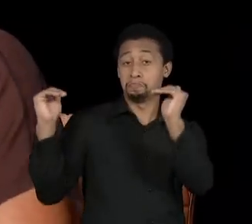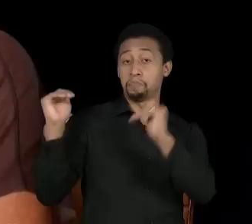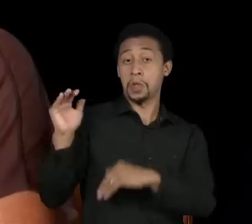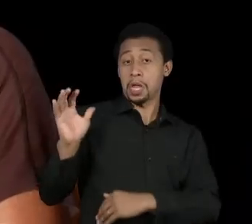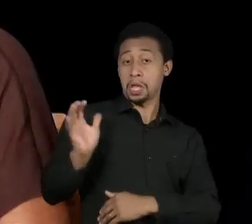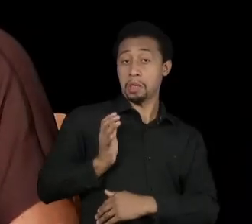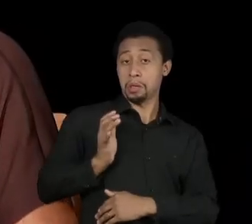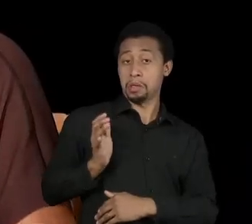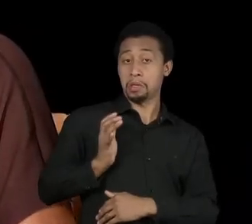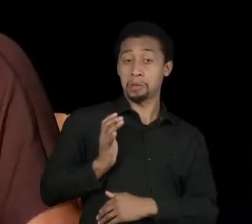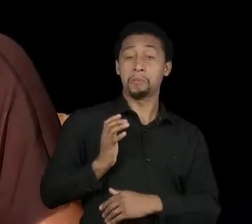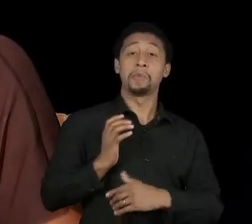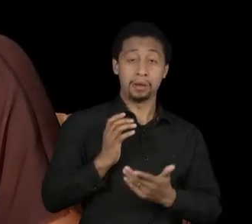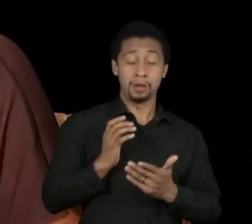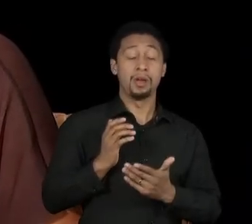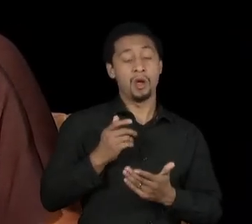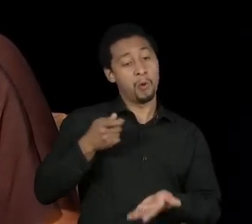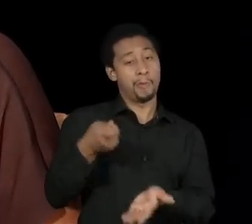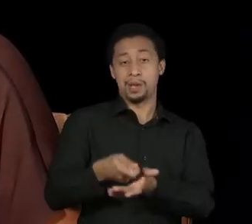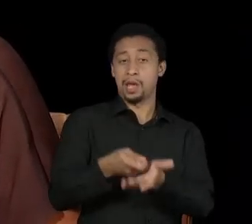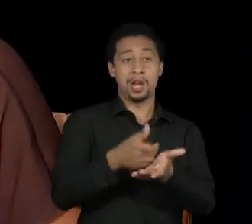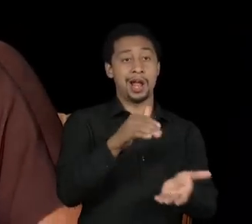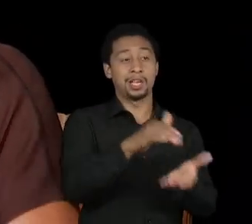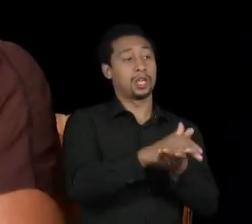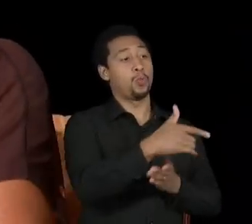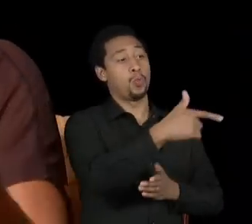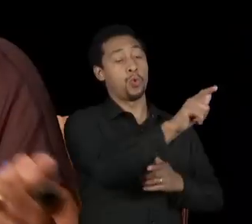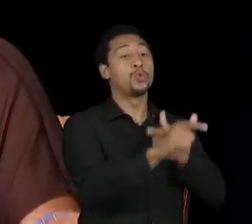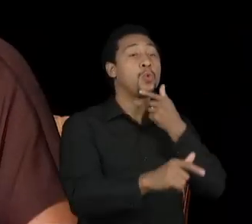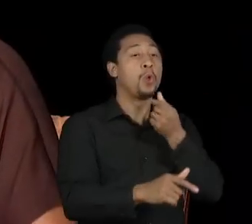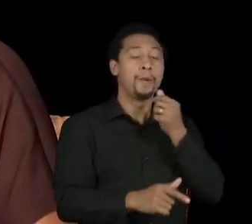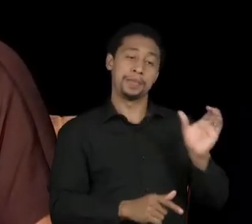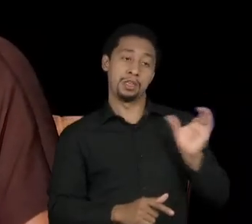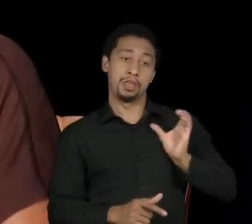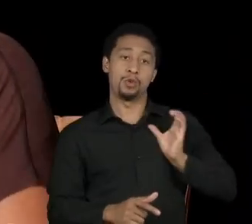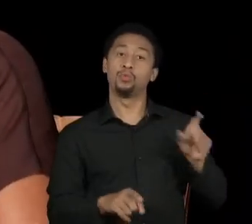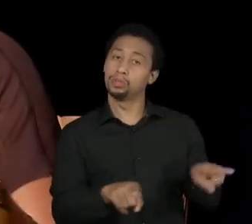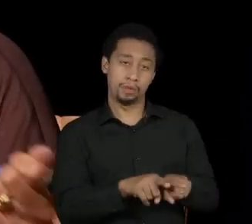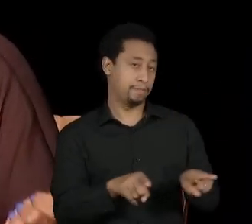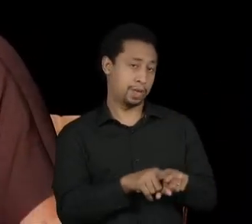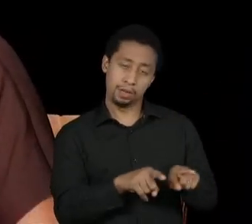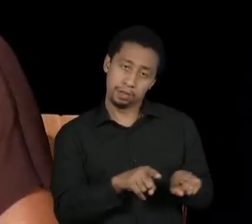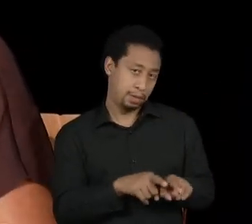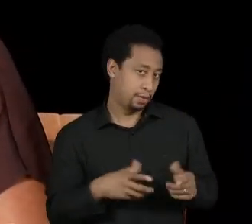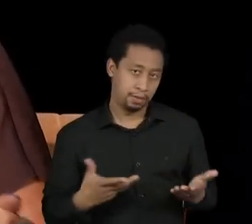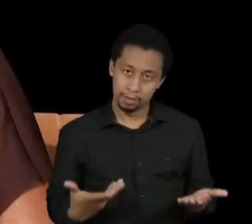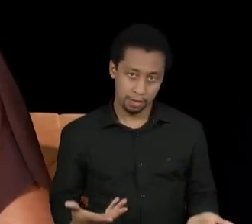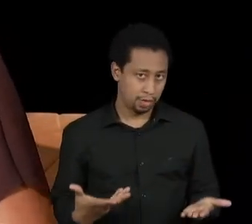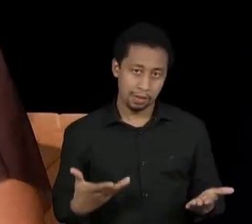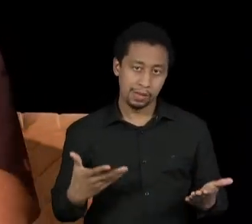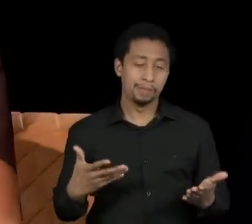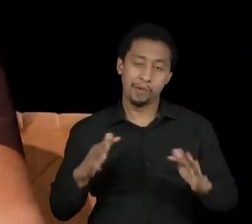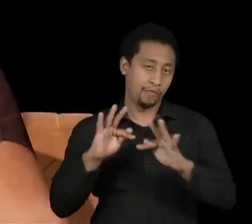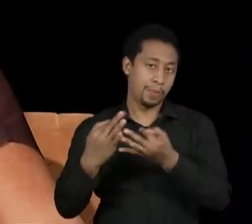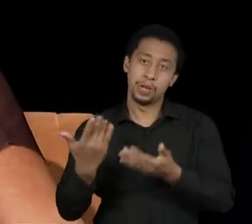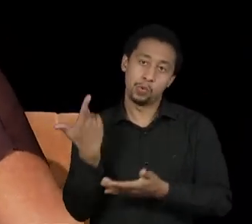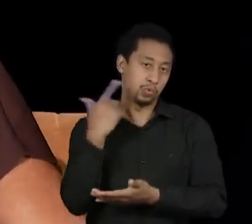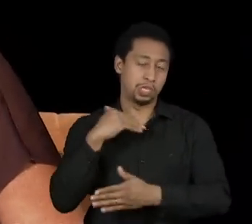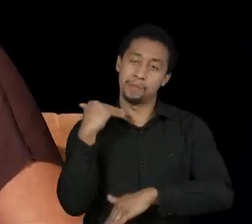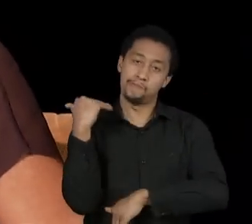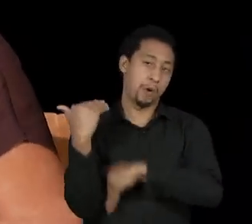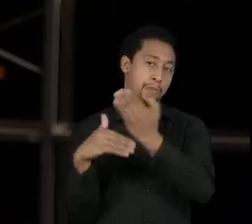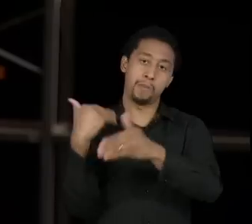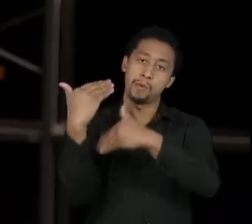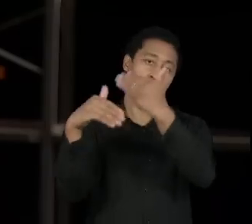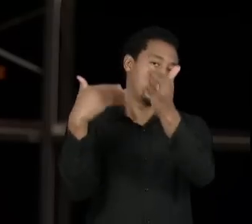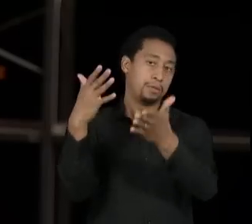que tá cheio da grana para poder a família sair da onde estava, lá no poço que